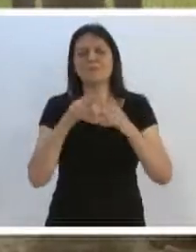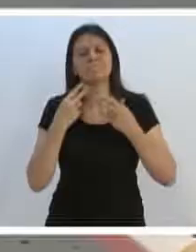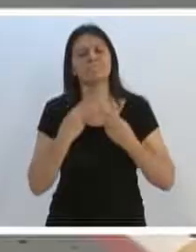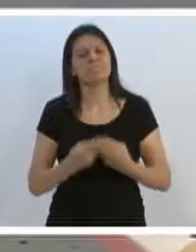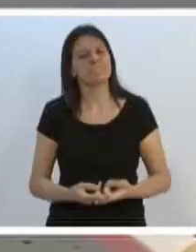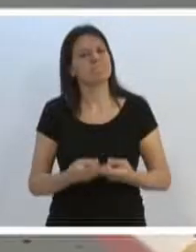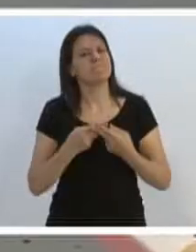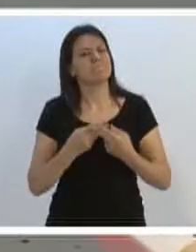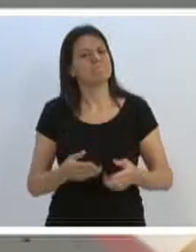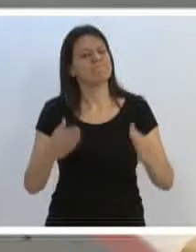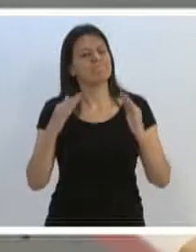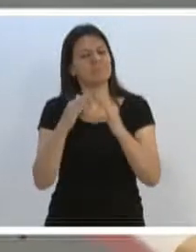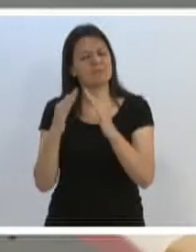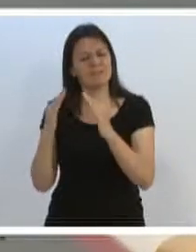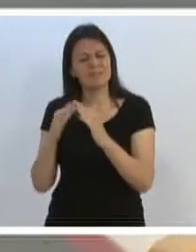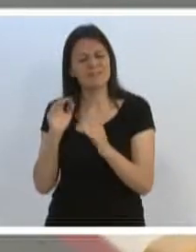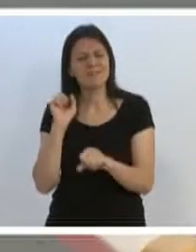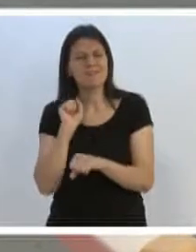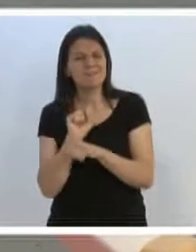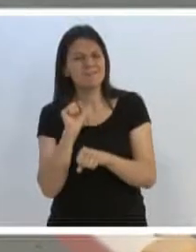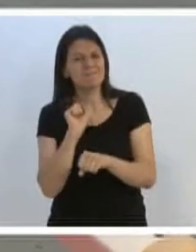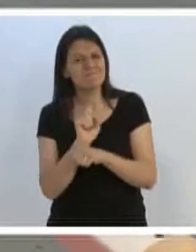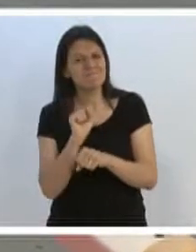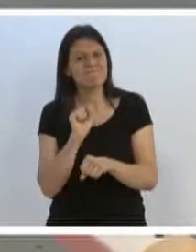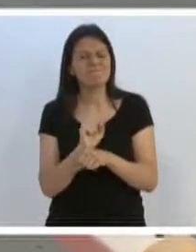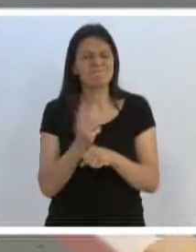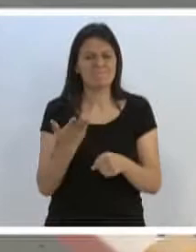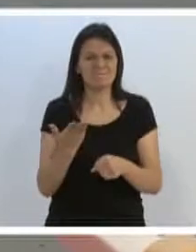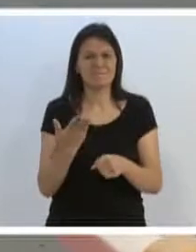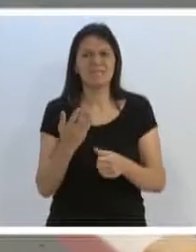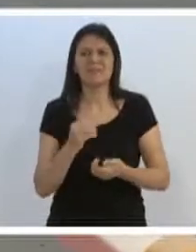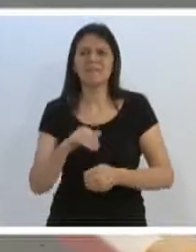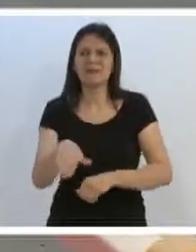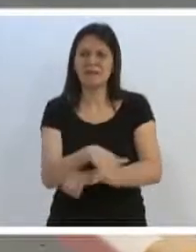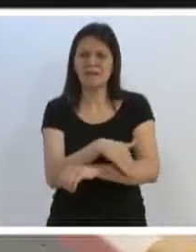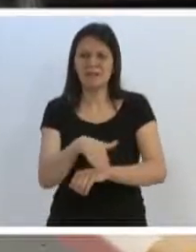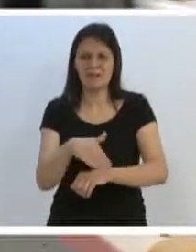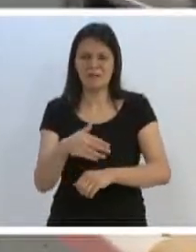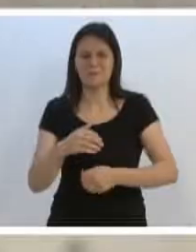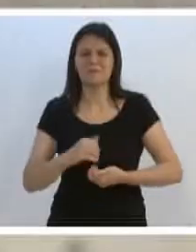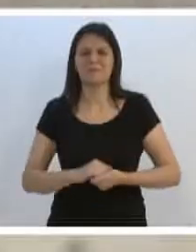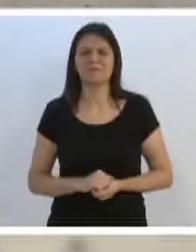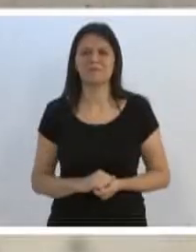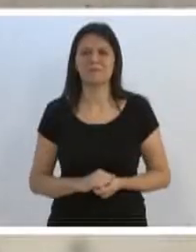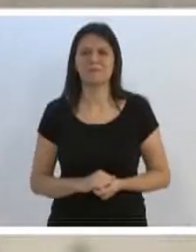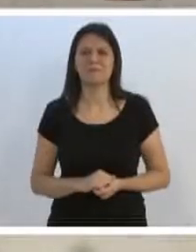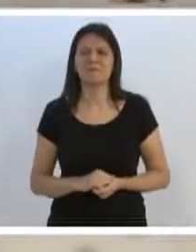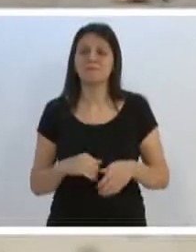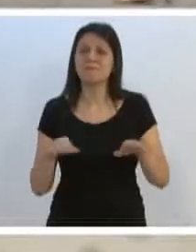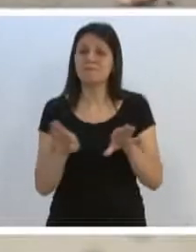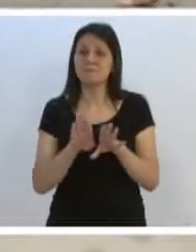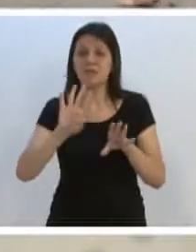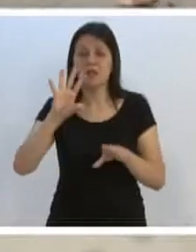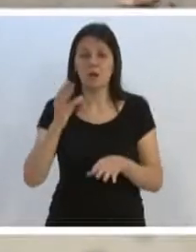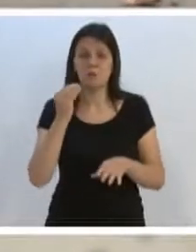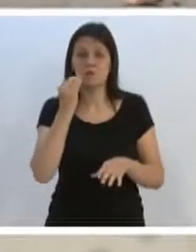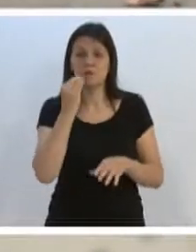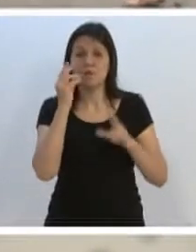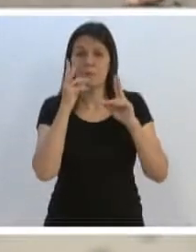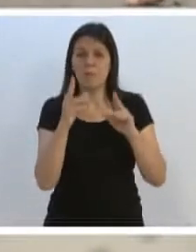os vereadores, os moradores tiveram daquela localidade. Também aproveitamos no mesmo